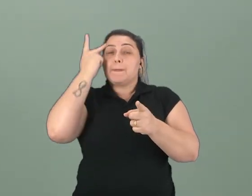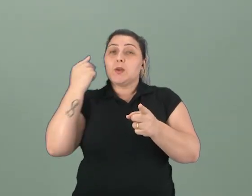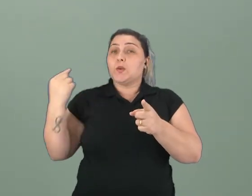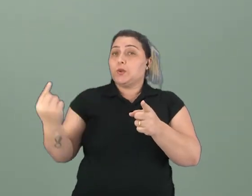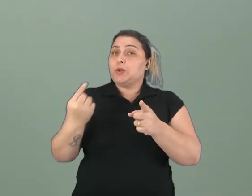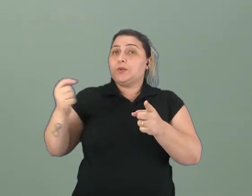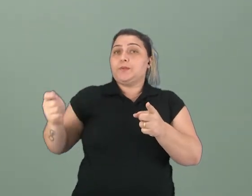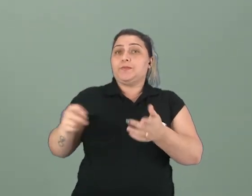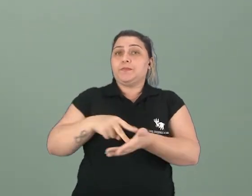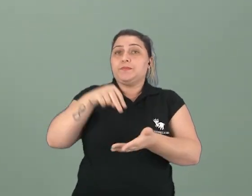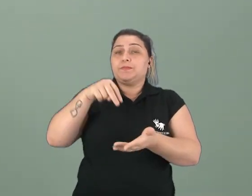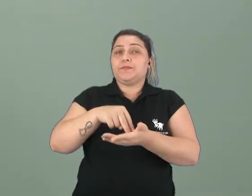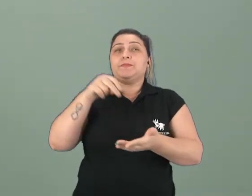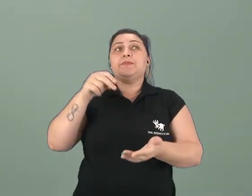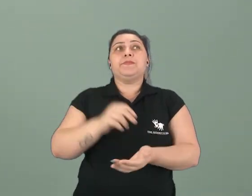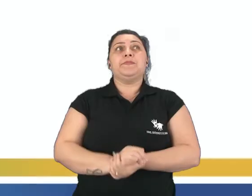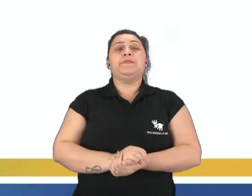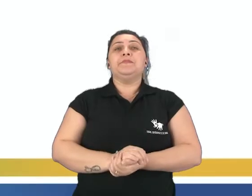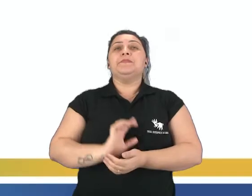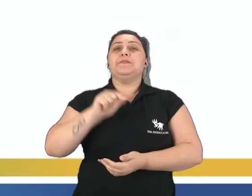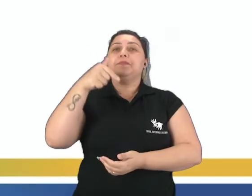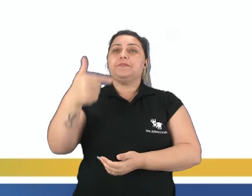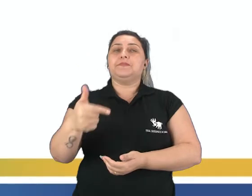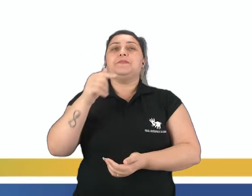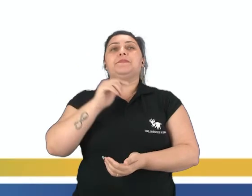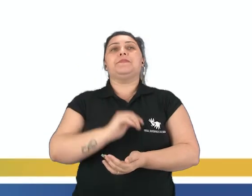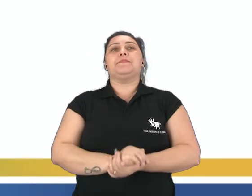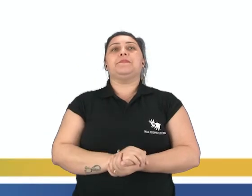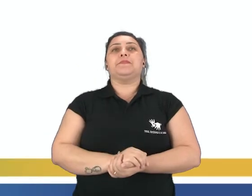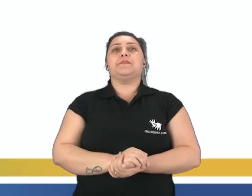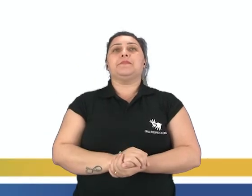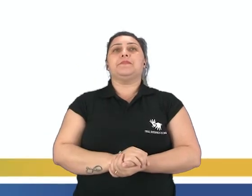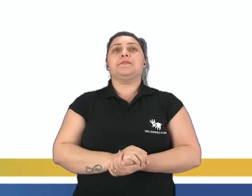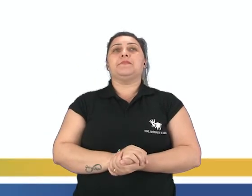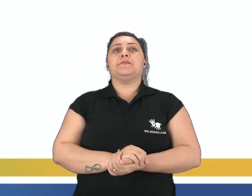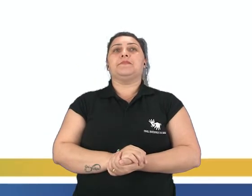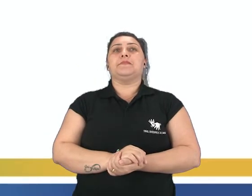também sozinho. Vamos para a próxima?